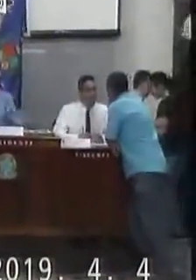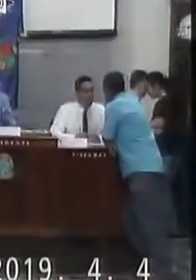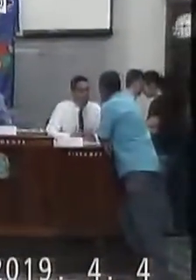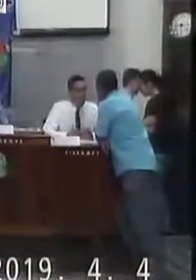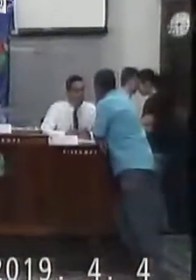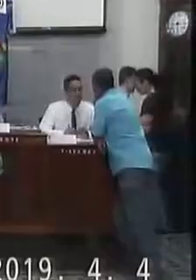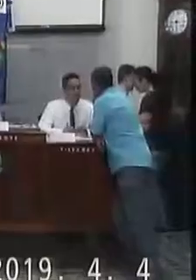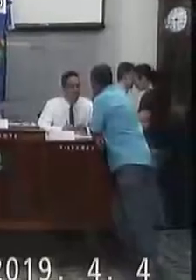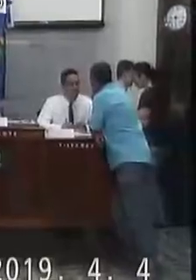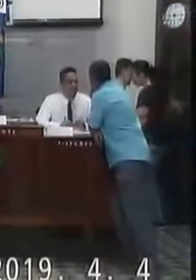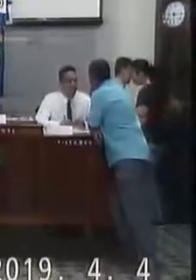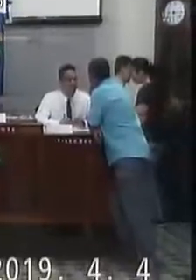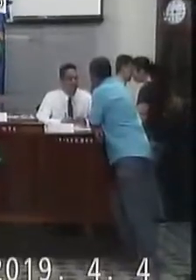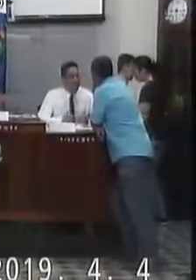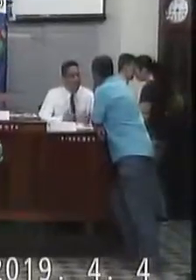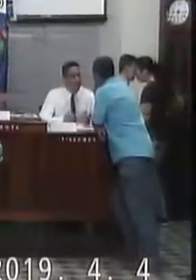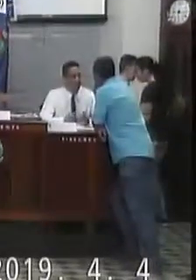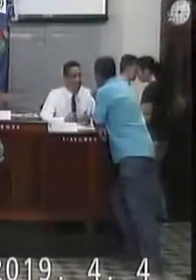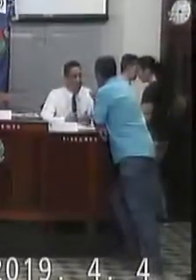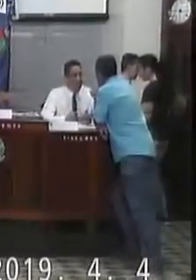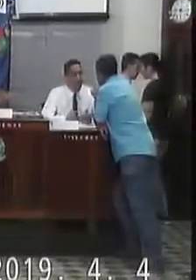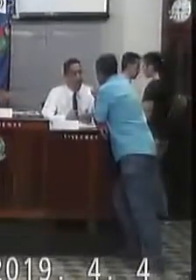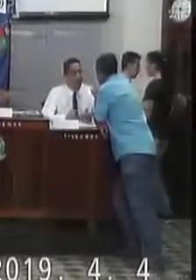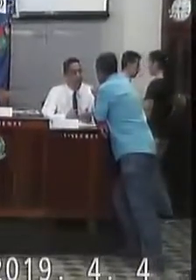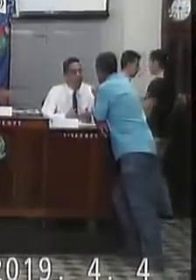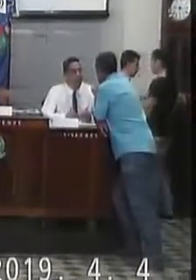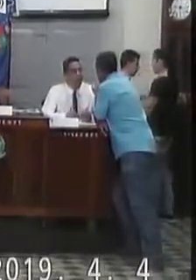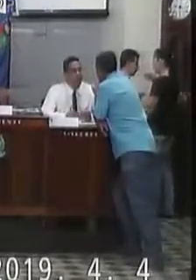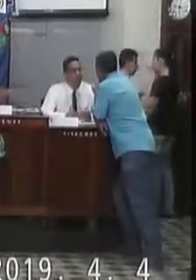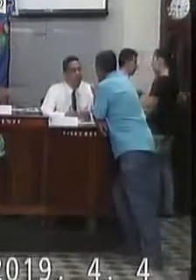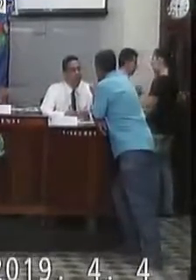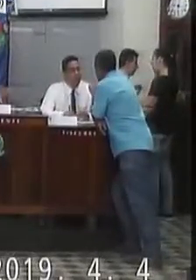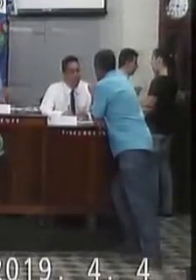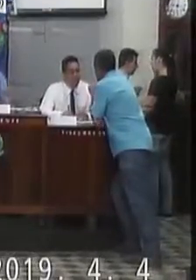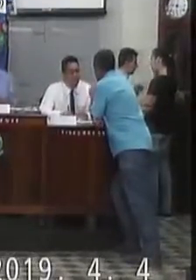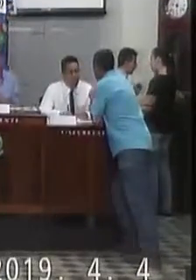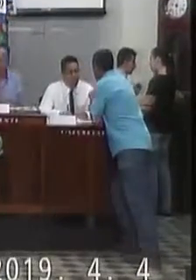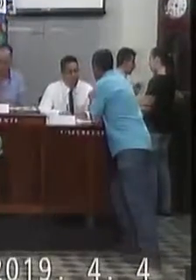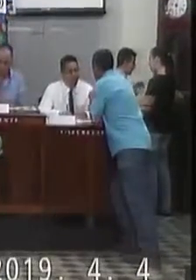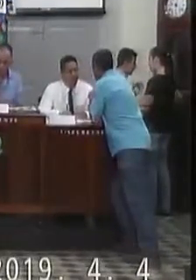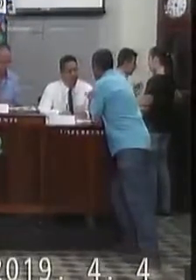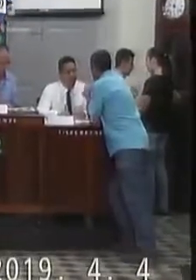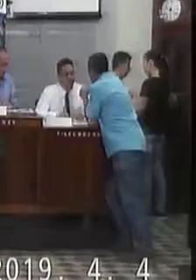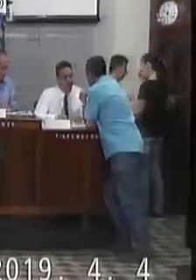Pede, dona Rosane, pede para me mandar água, por favor.